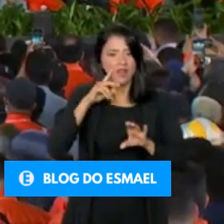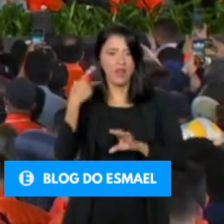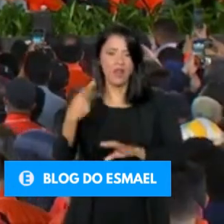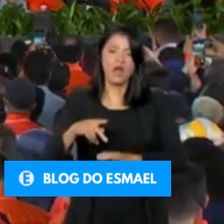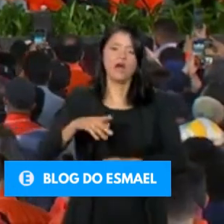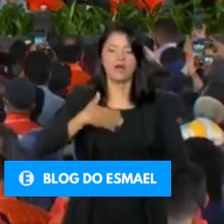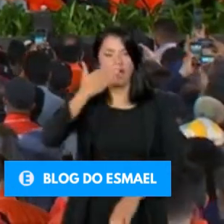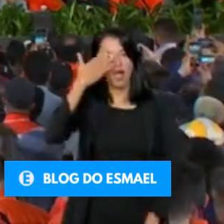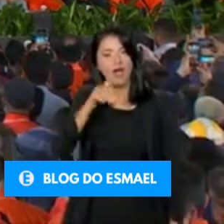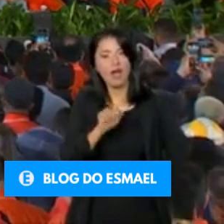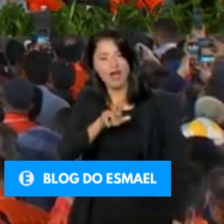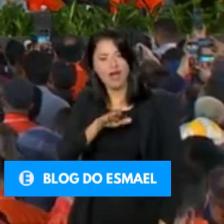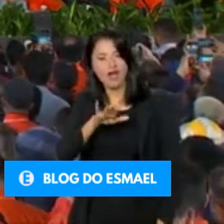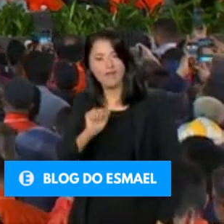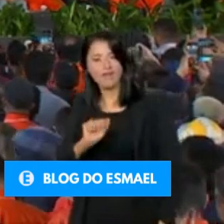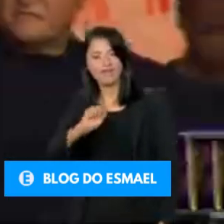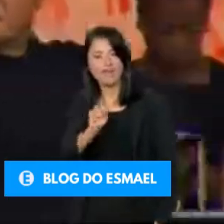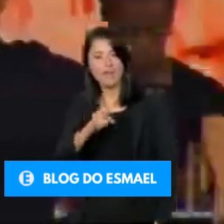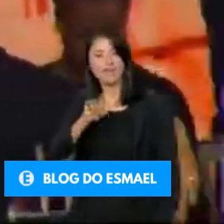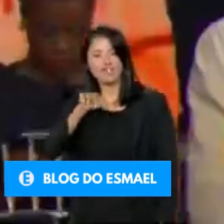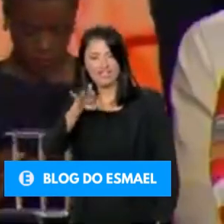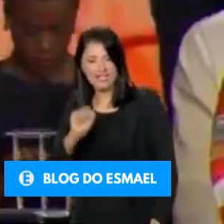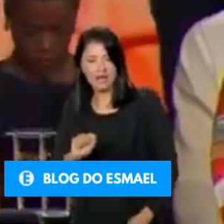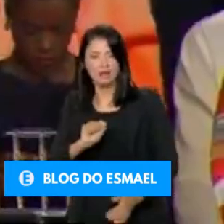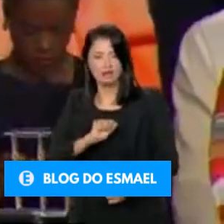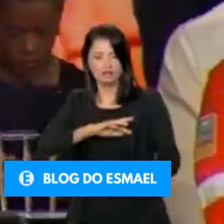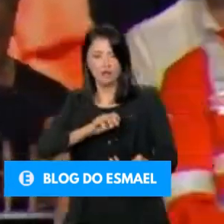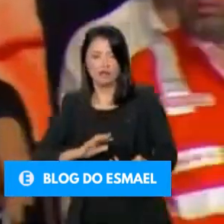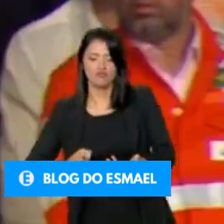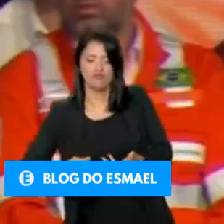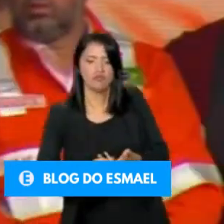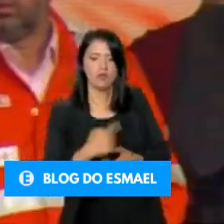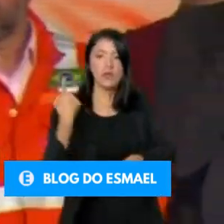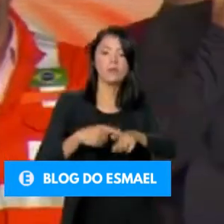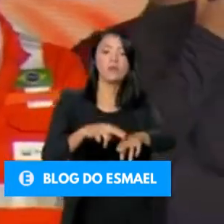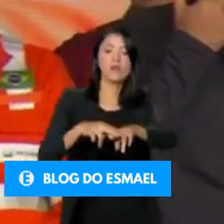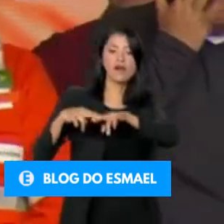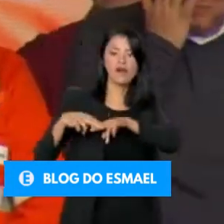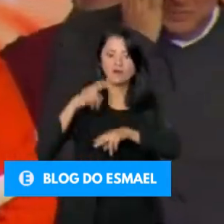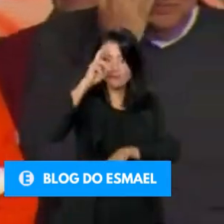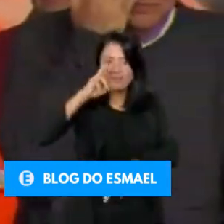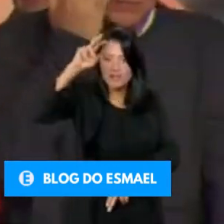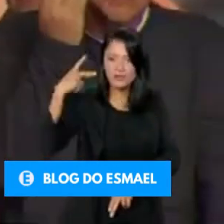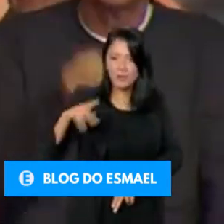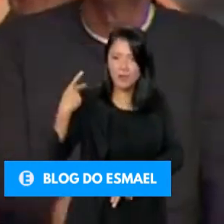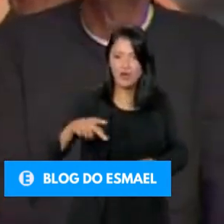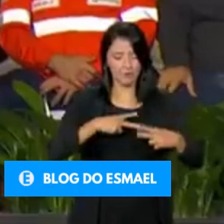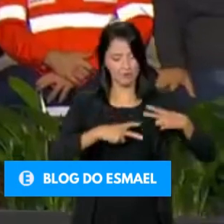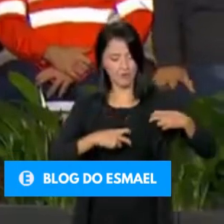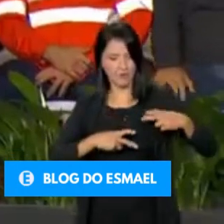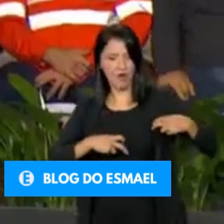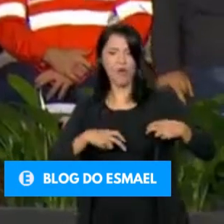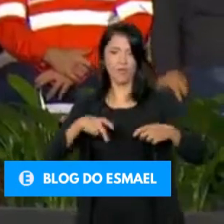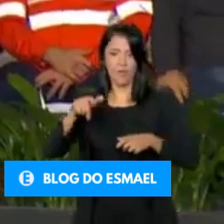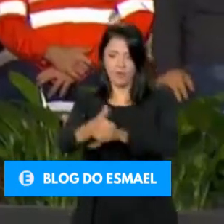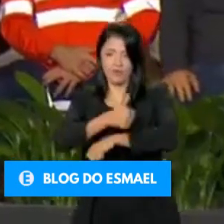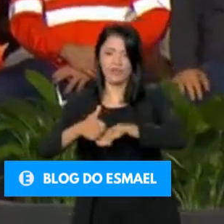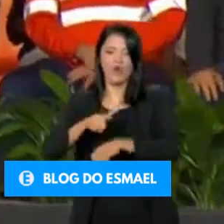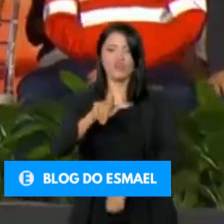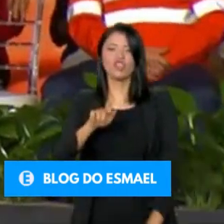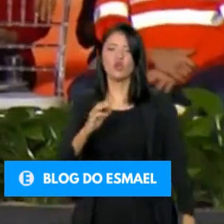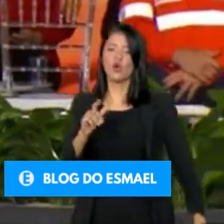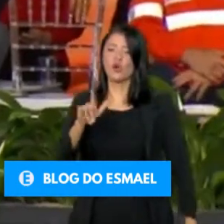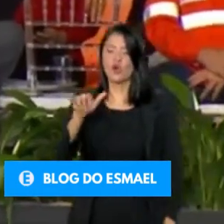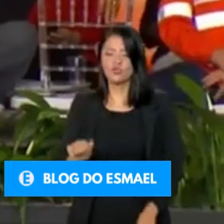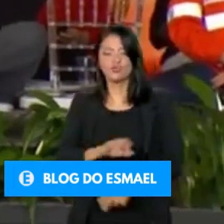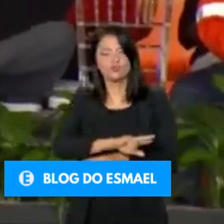Arábia Saudita. Isso por conta da inteligência da Petrobras, por conta do geólogo da Petrobras, por conta da engenharia da Petrobras, por conta